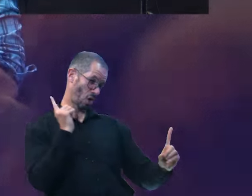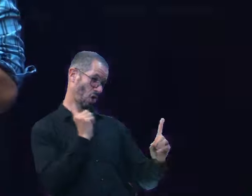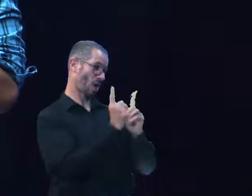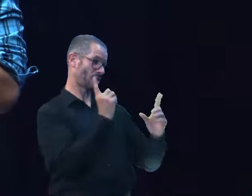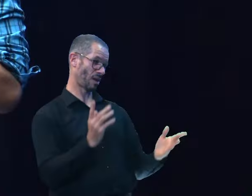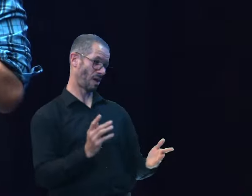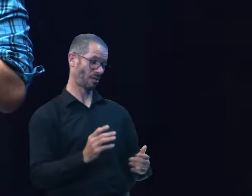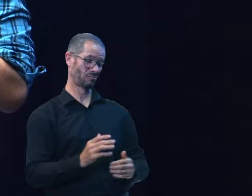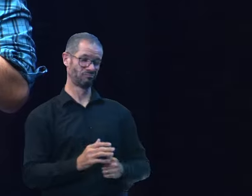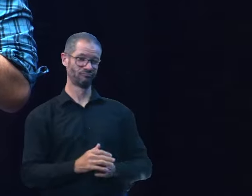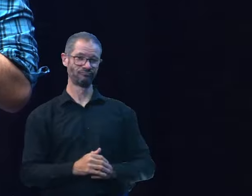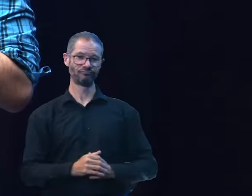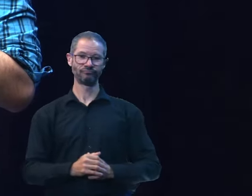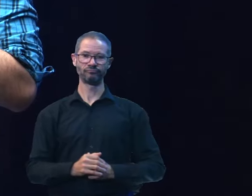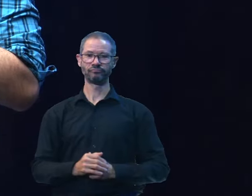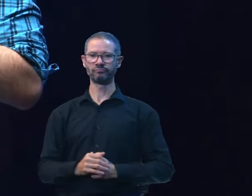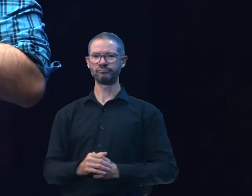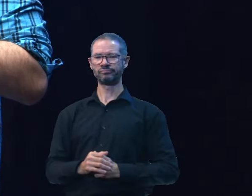achado.